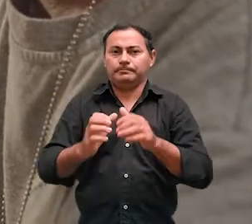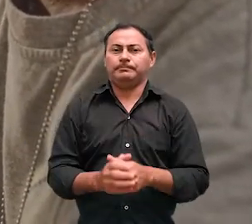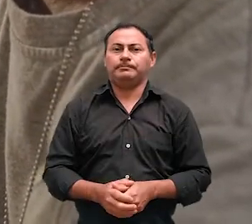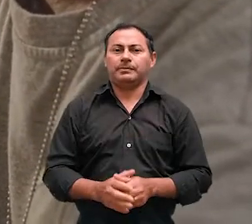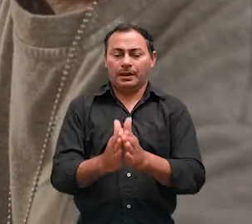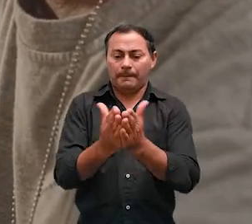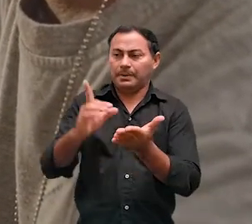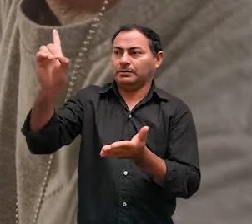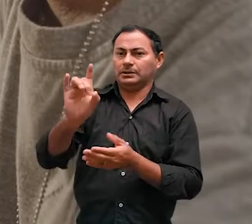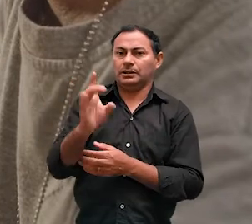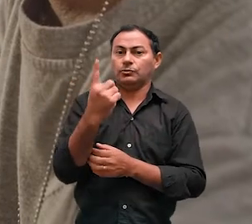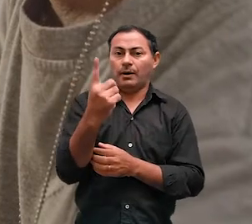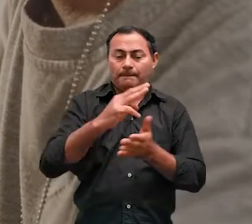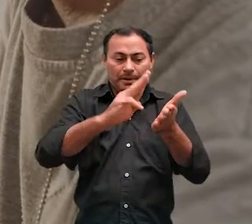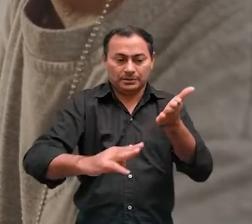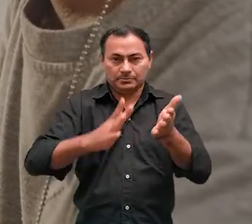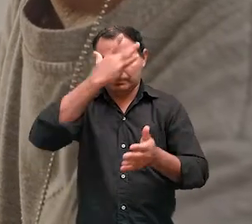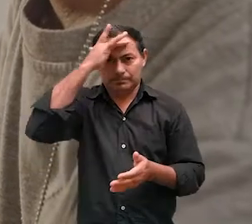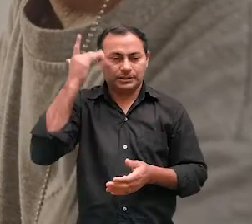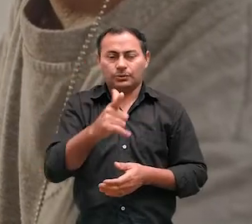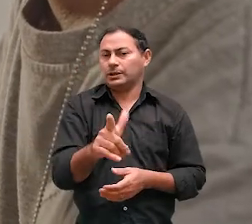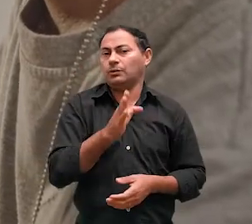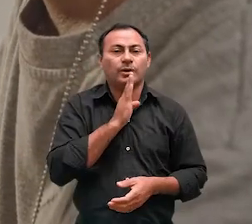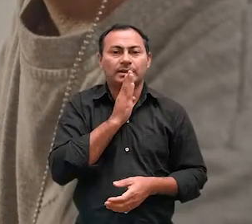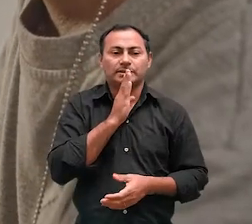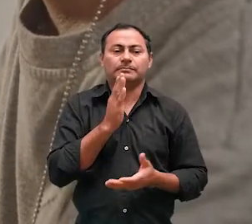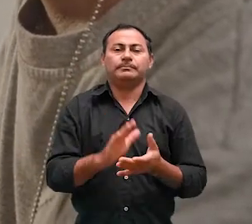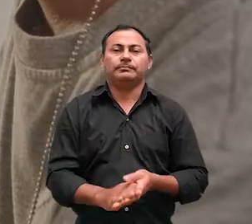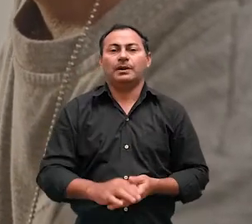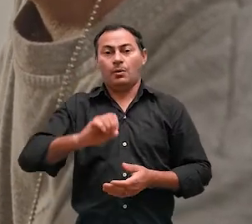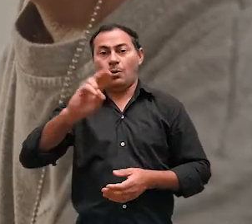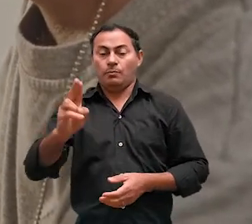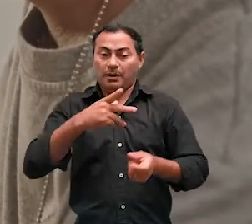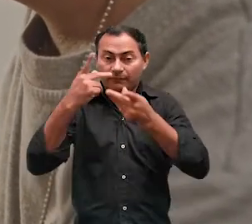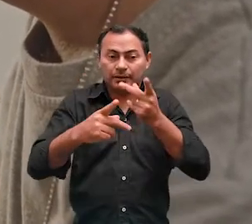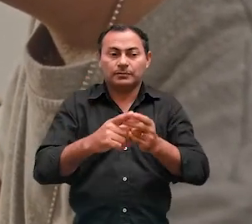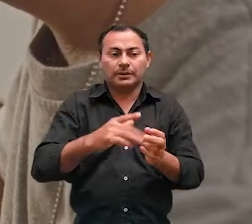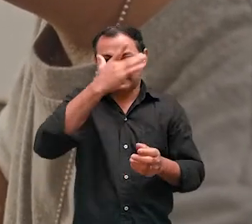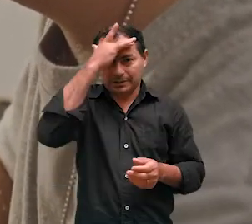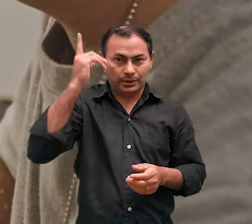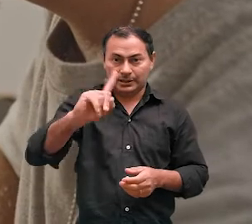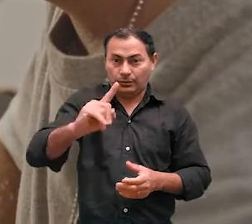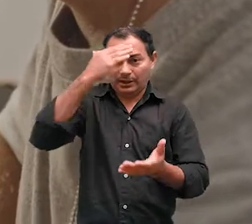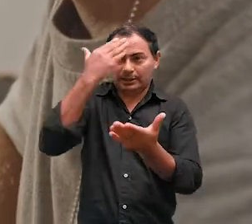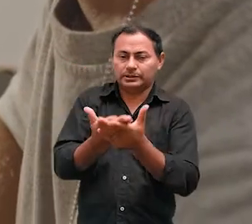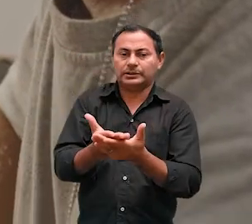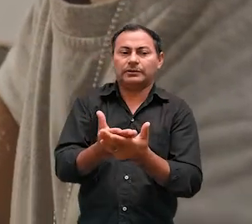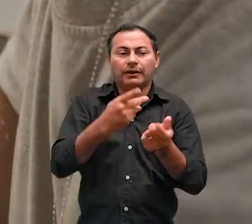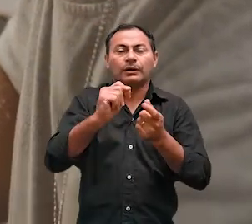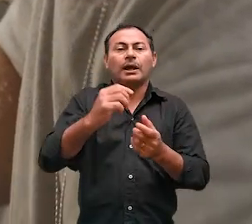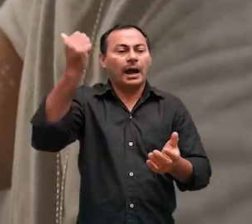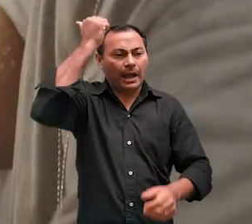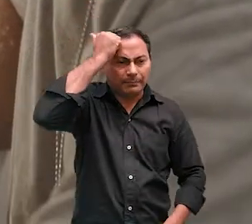evangelho a Bíblia tem apenas uma mensagem para pessoa que não conhece ou como dizem para os incrédulos